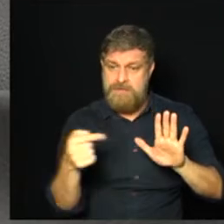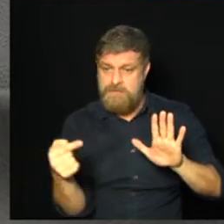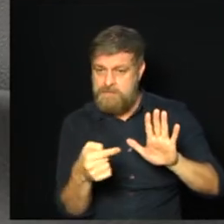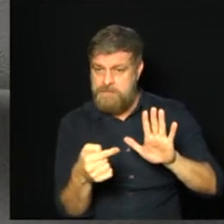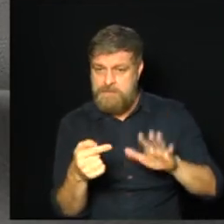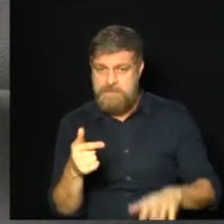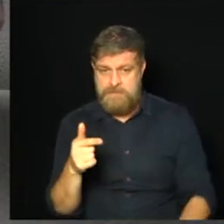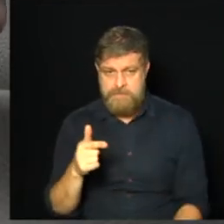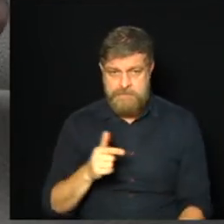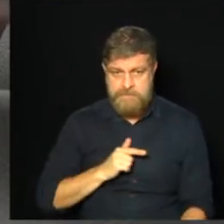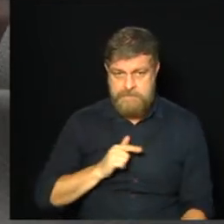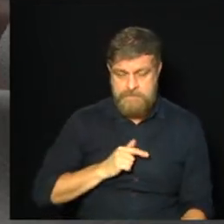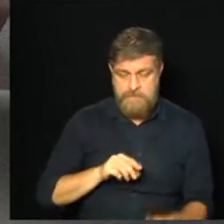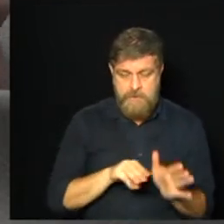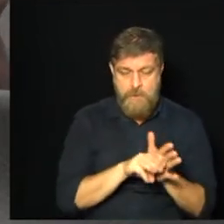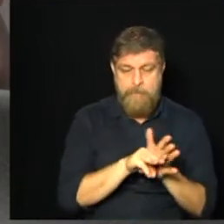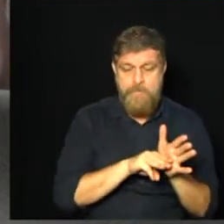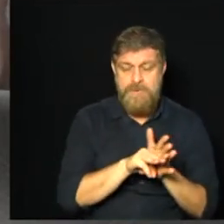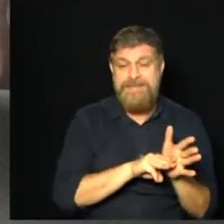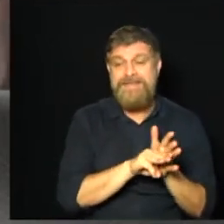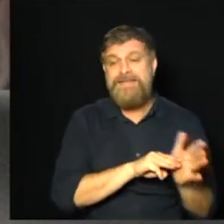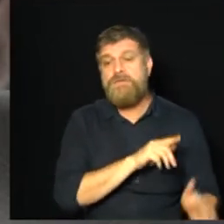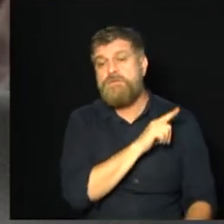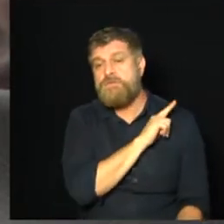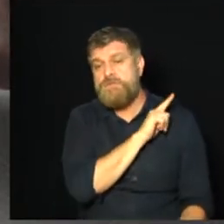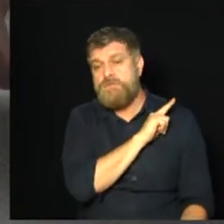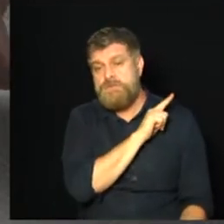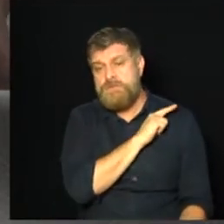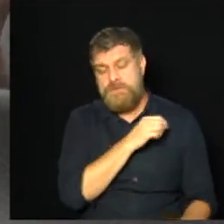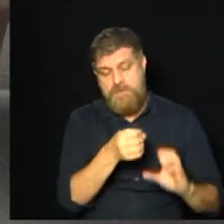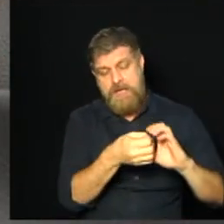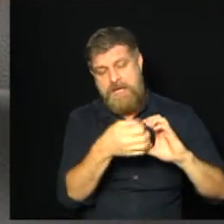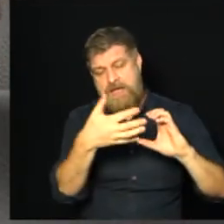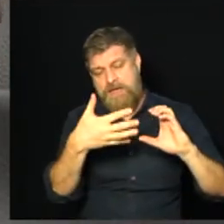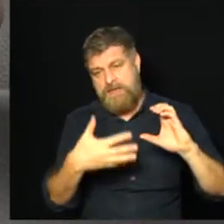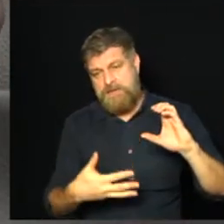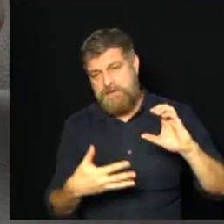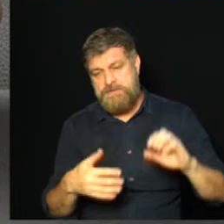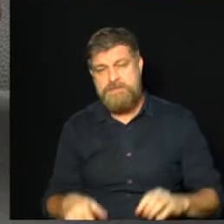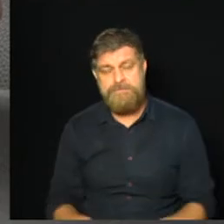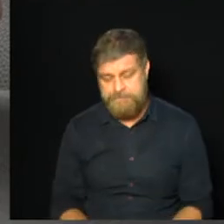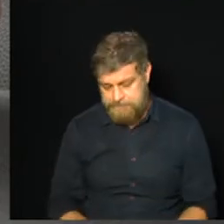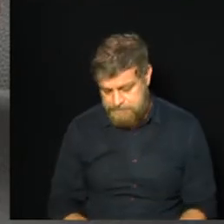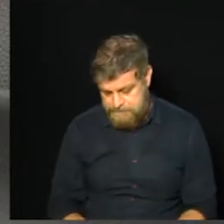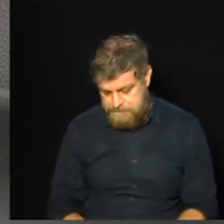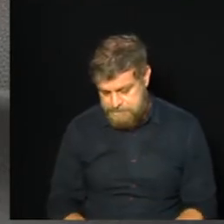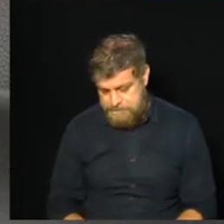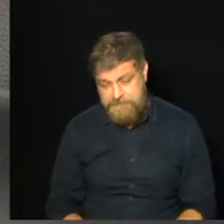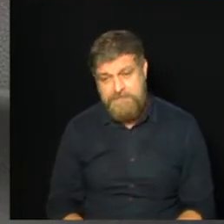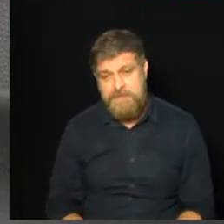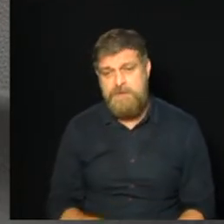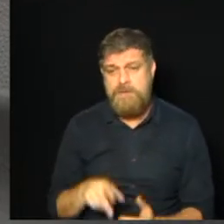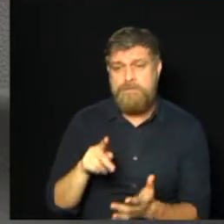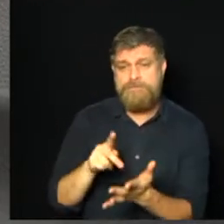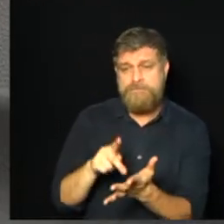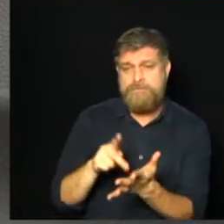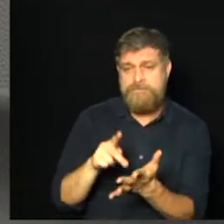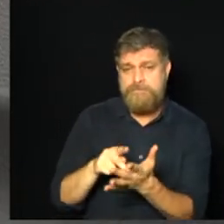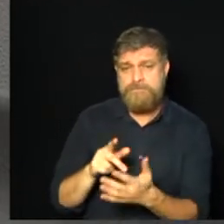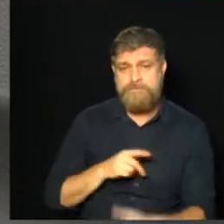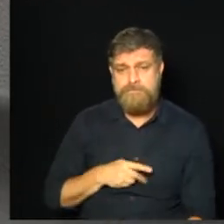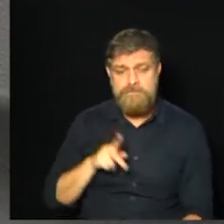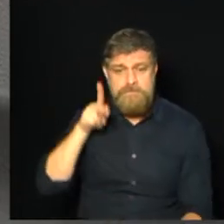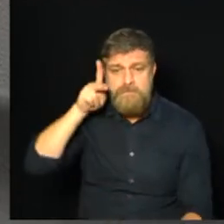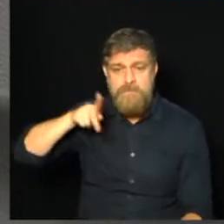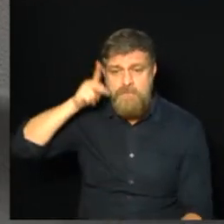esse modelo de gestão essa caracterização aí da saúde. Então, realmente foi uma opção